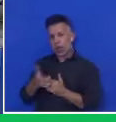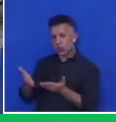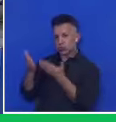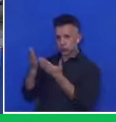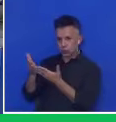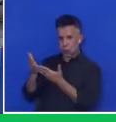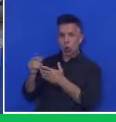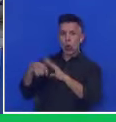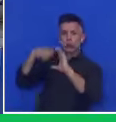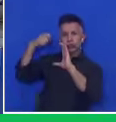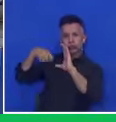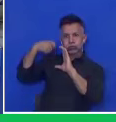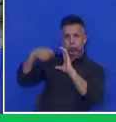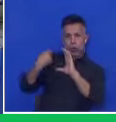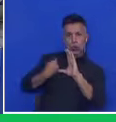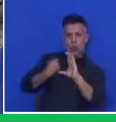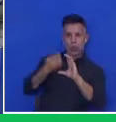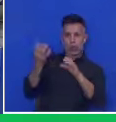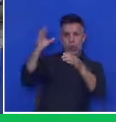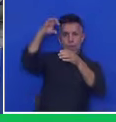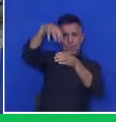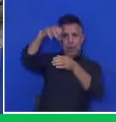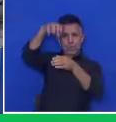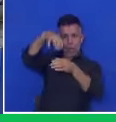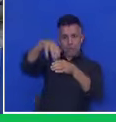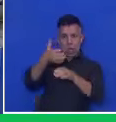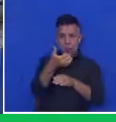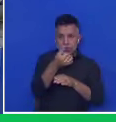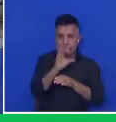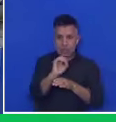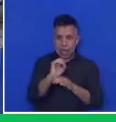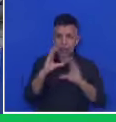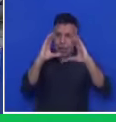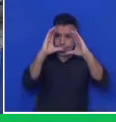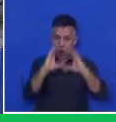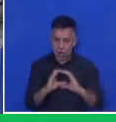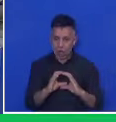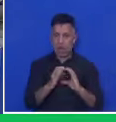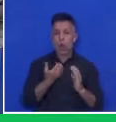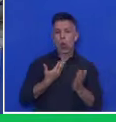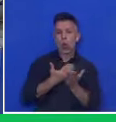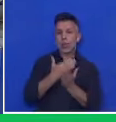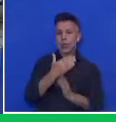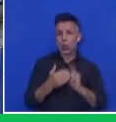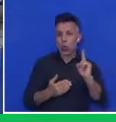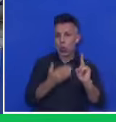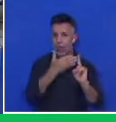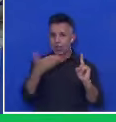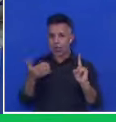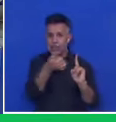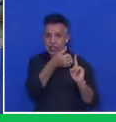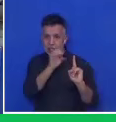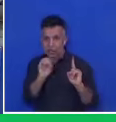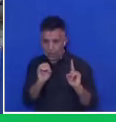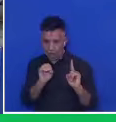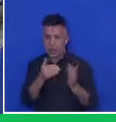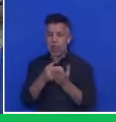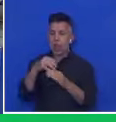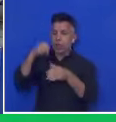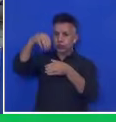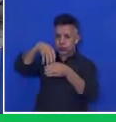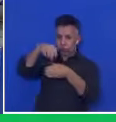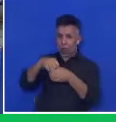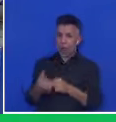outro lado, o suporte do Globo número 1 foi carregado com 60 bolas numeradas de 01 a 60 e serão